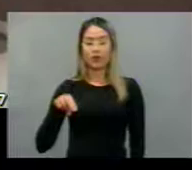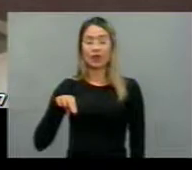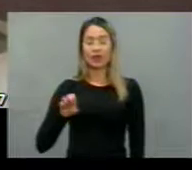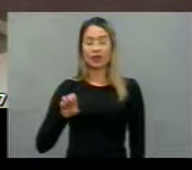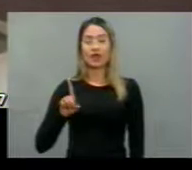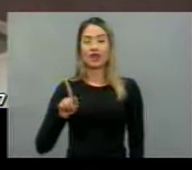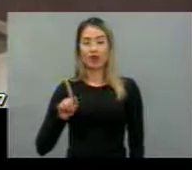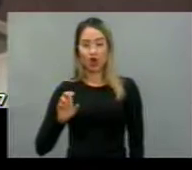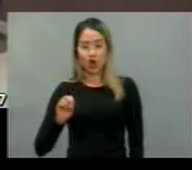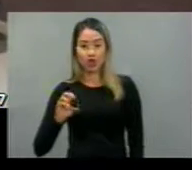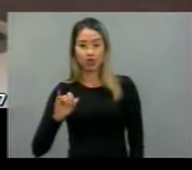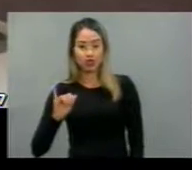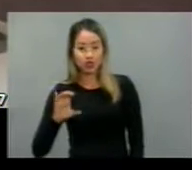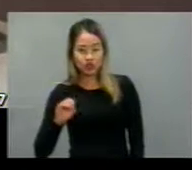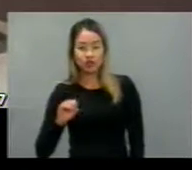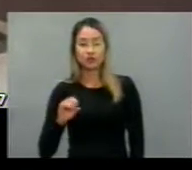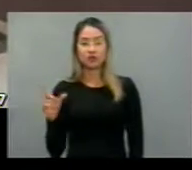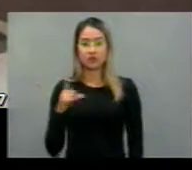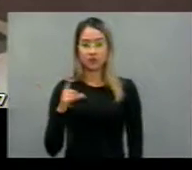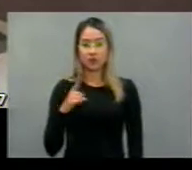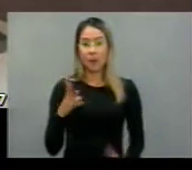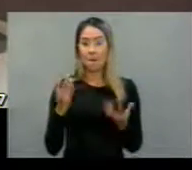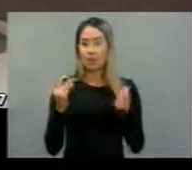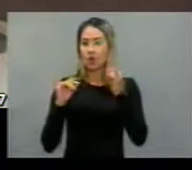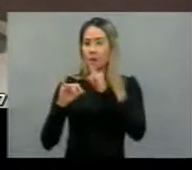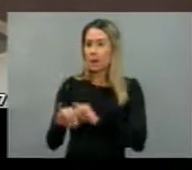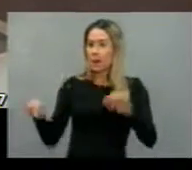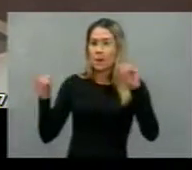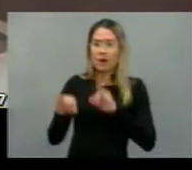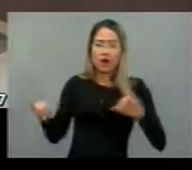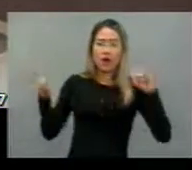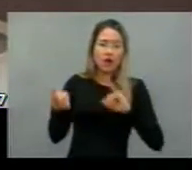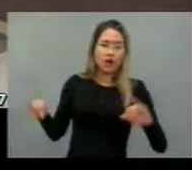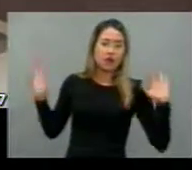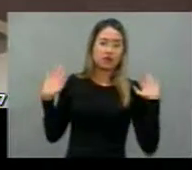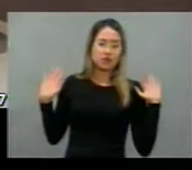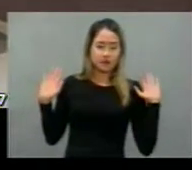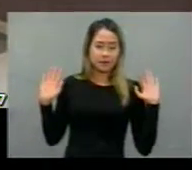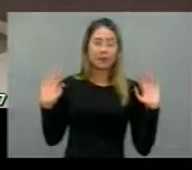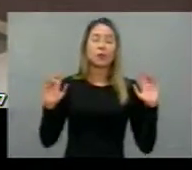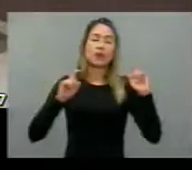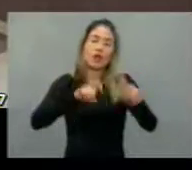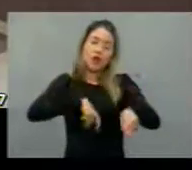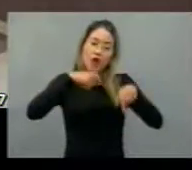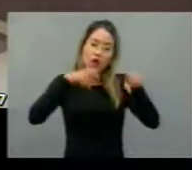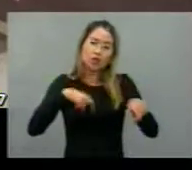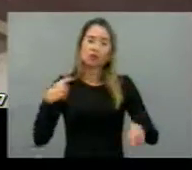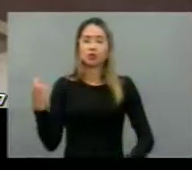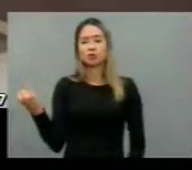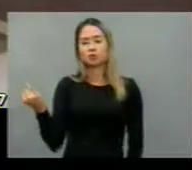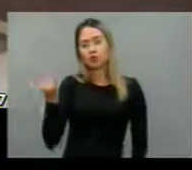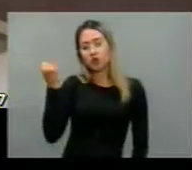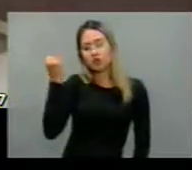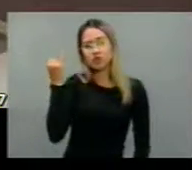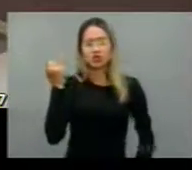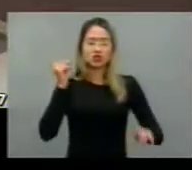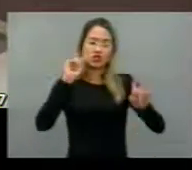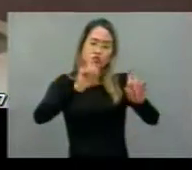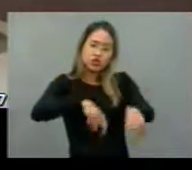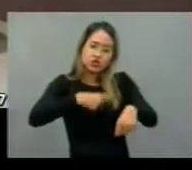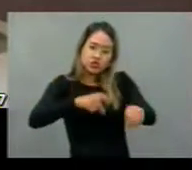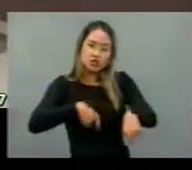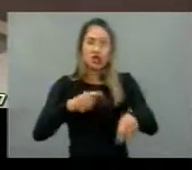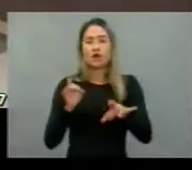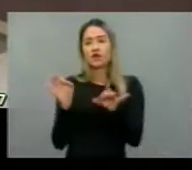isso que o agronegócio, deputada, faz tanta propaganda, que o agro é isso, o agro é aquilo, está se desnudando outra feição